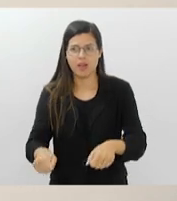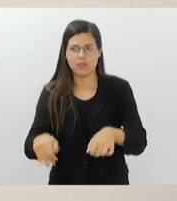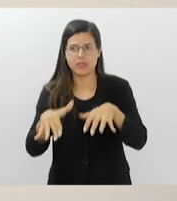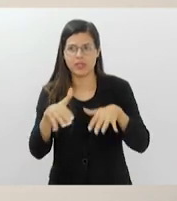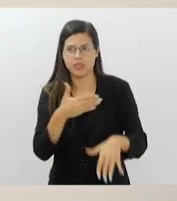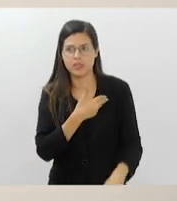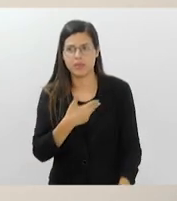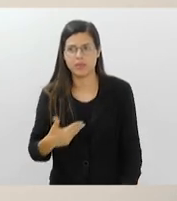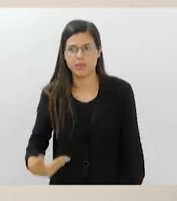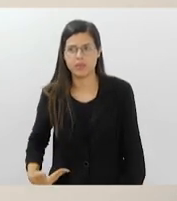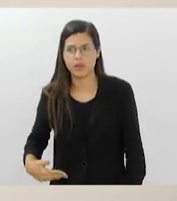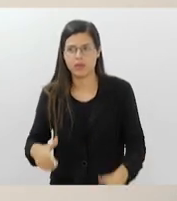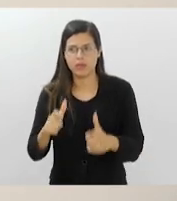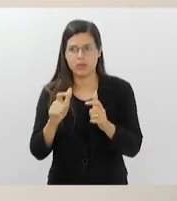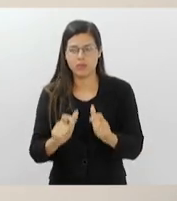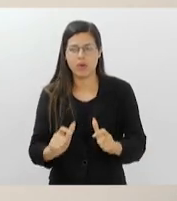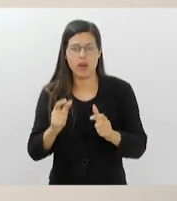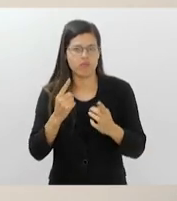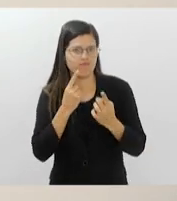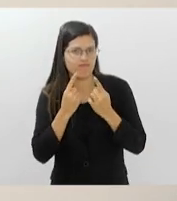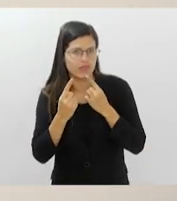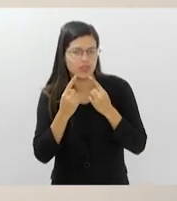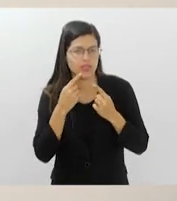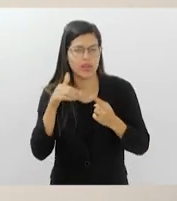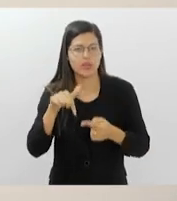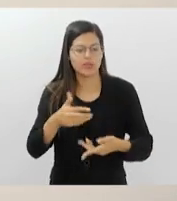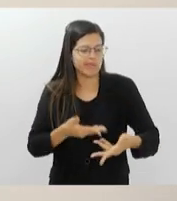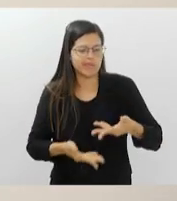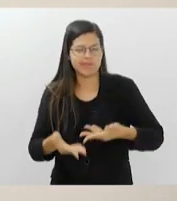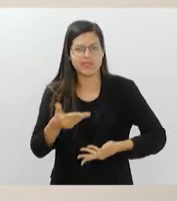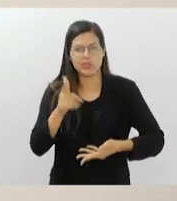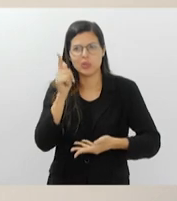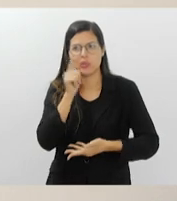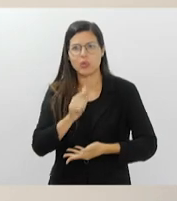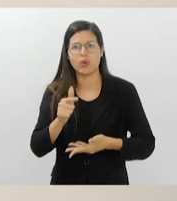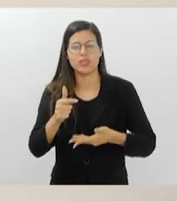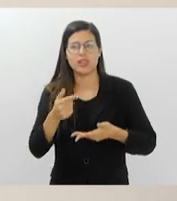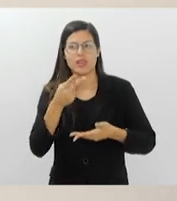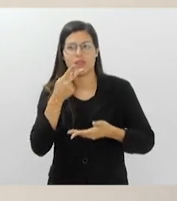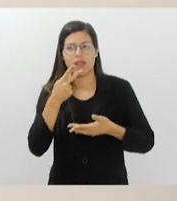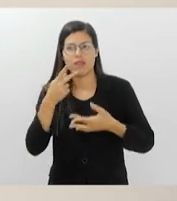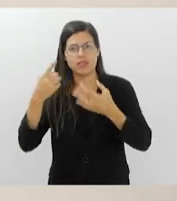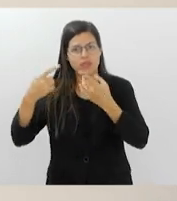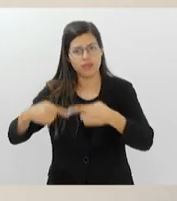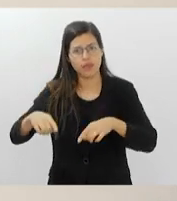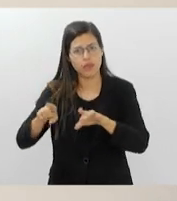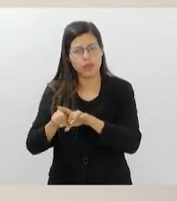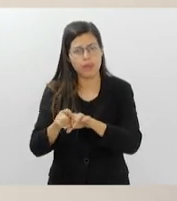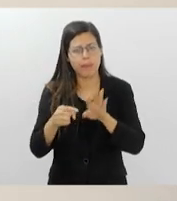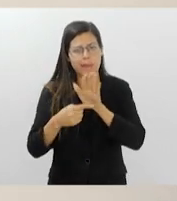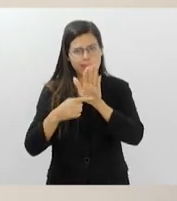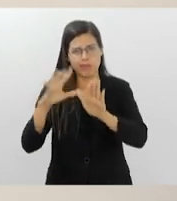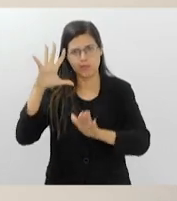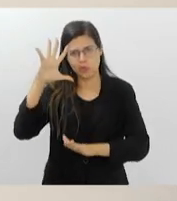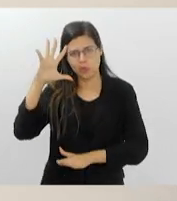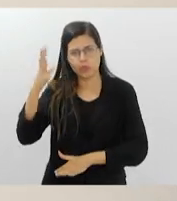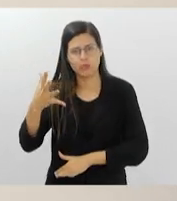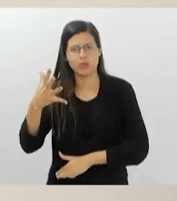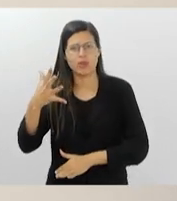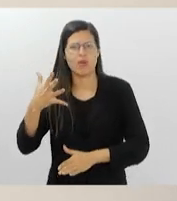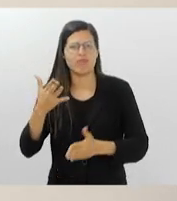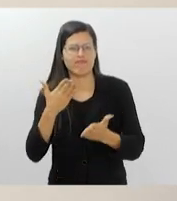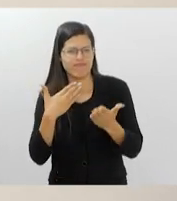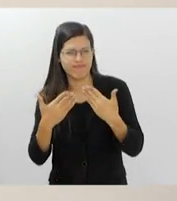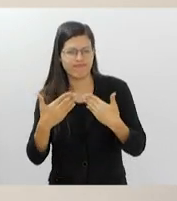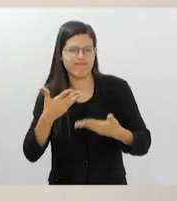ficar um espaço de diálogo e no diálogo a gente consegue falar dos Desafios mas também encontrar soluções acho que toda essa conversa que a